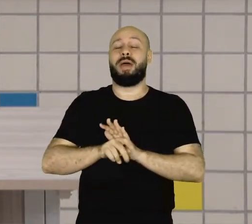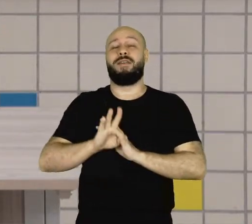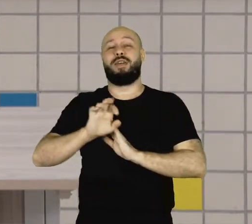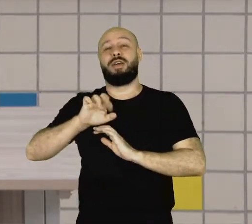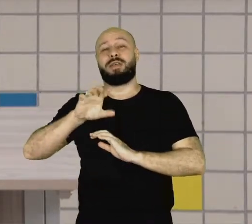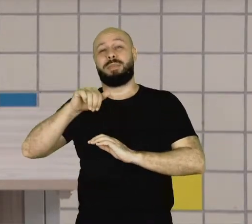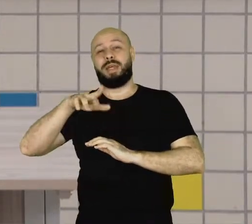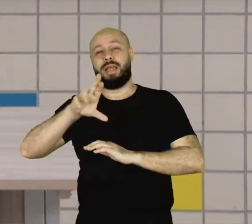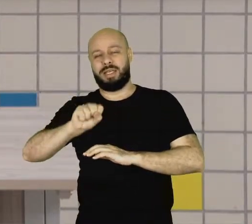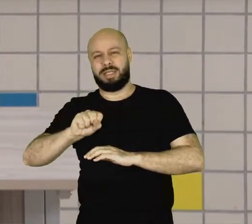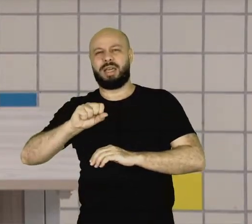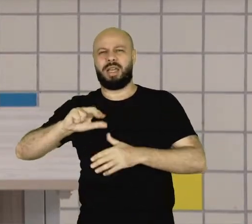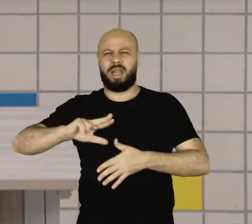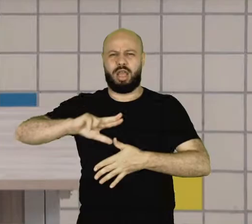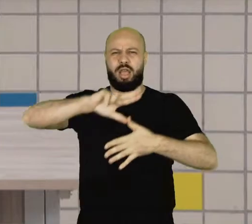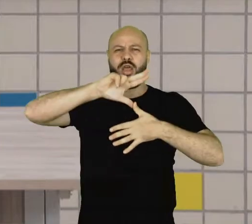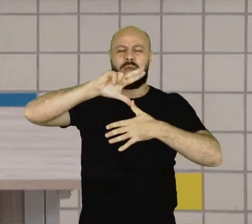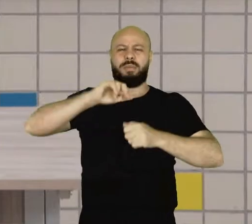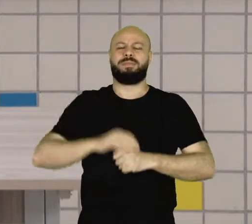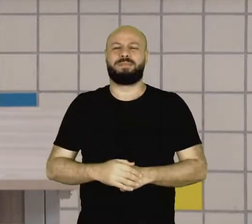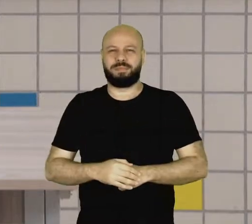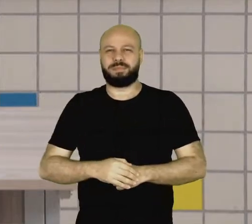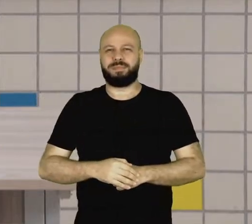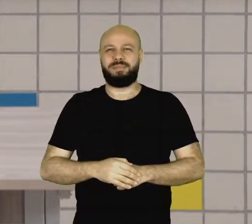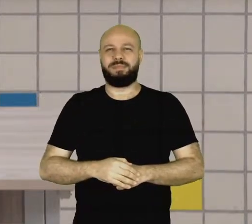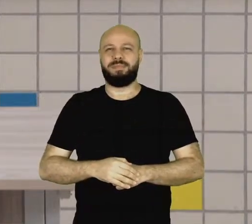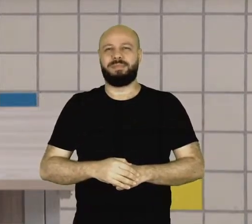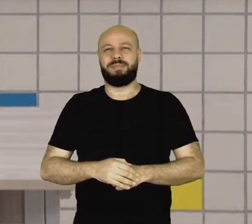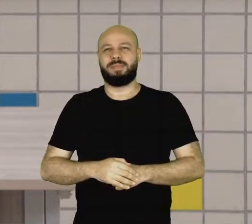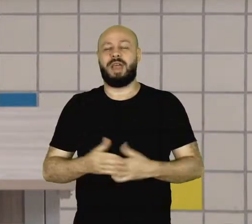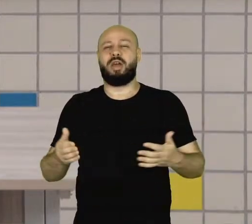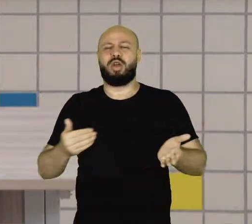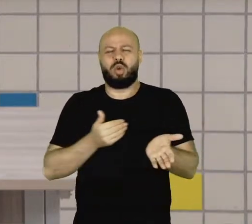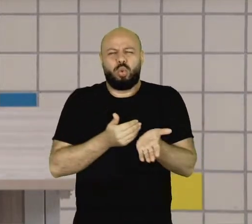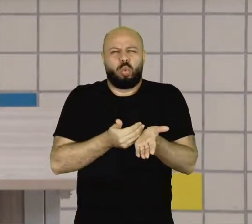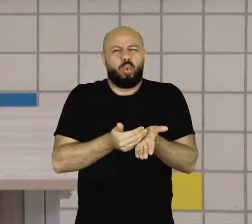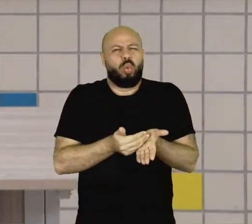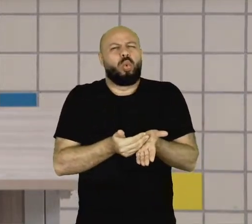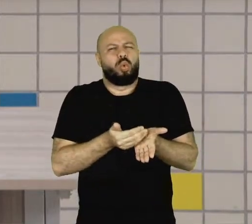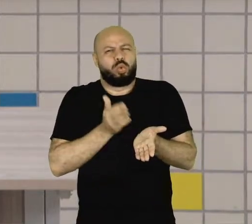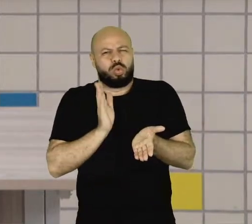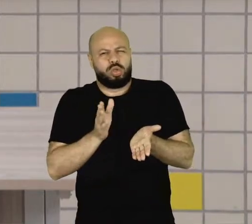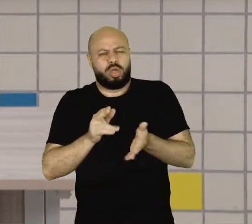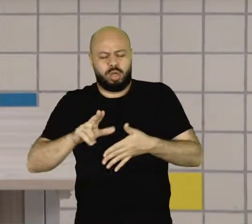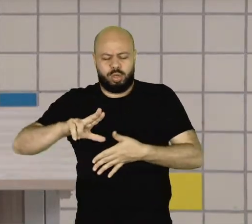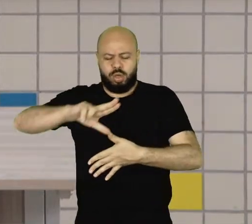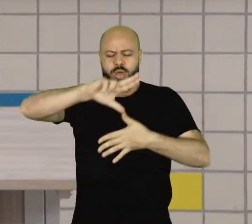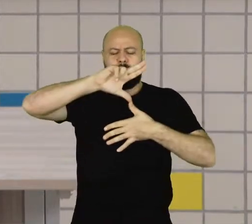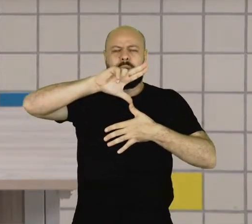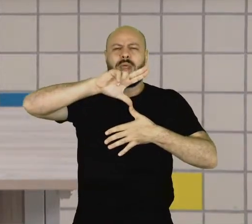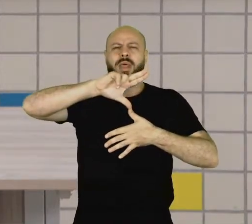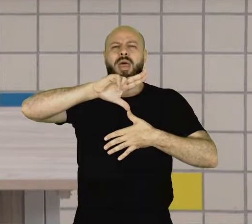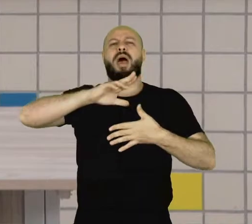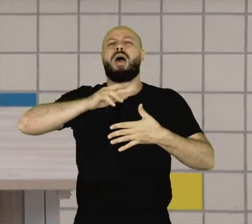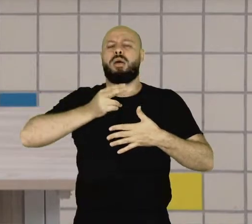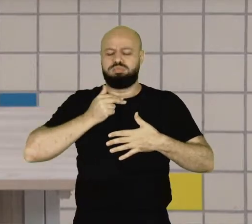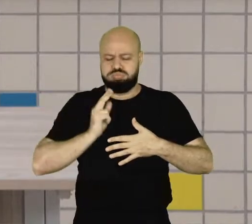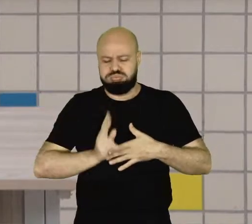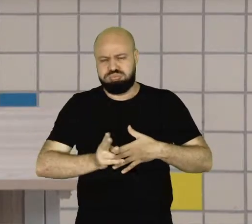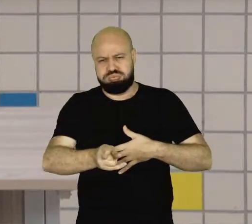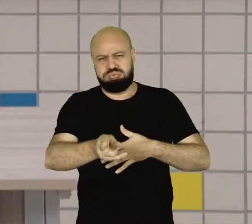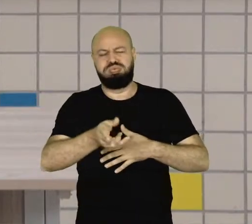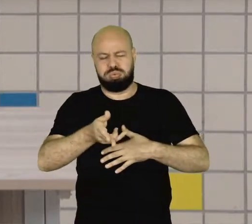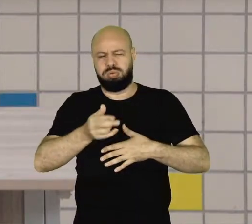América Latina, não foi isso? E essa introdução que nós falamos sobre a América Latina, nós vamos também falar um pouquinho mais